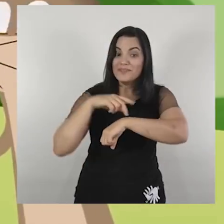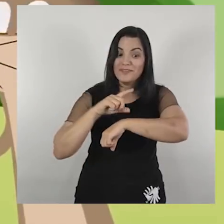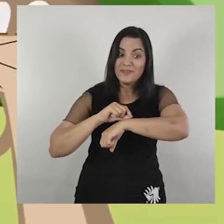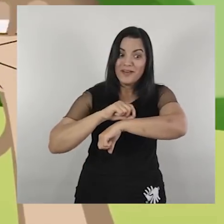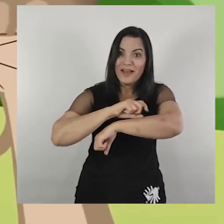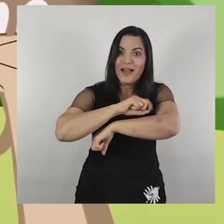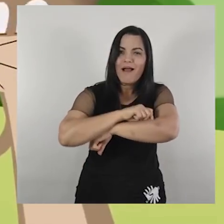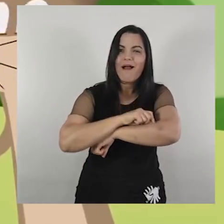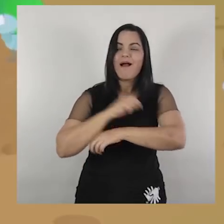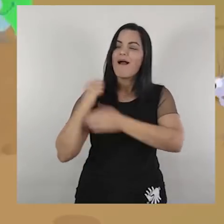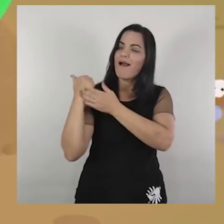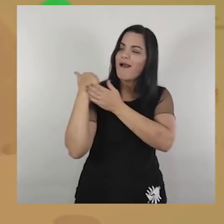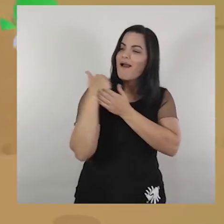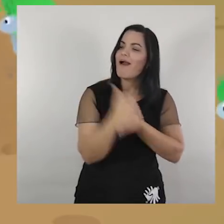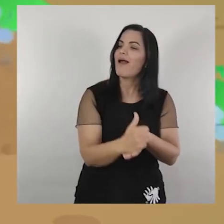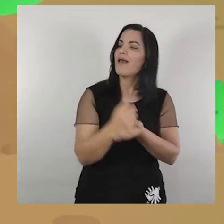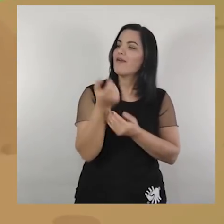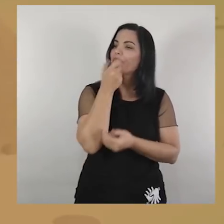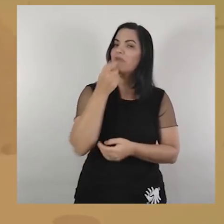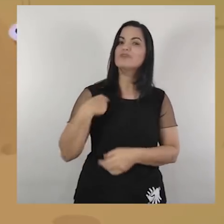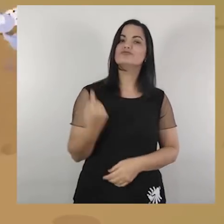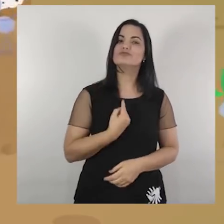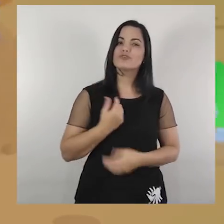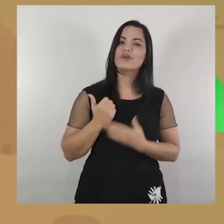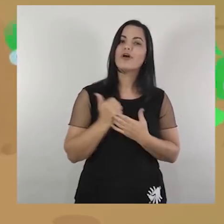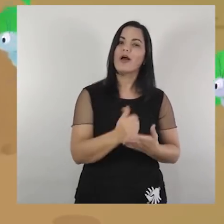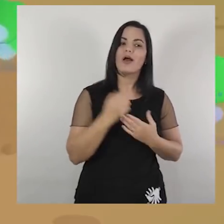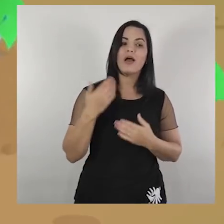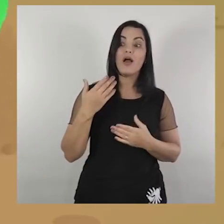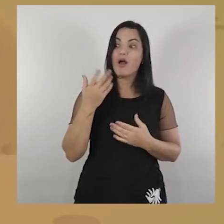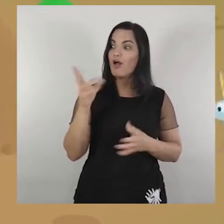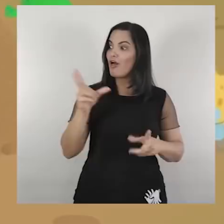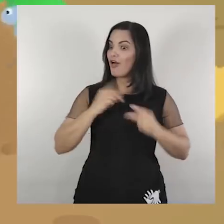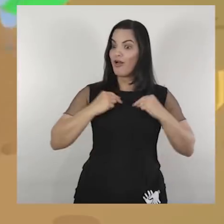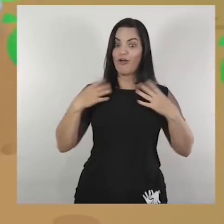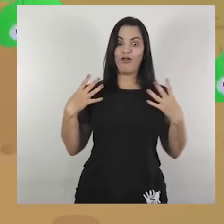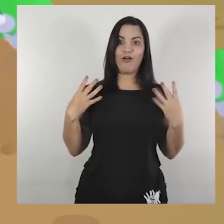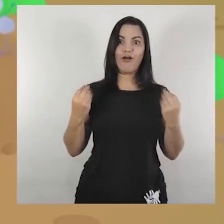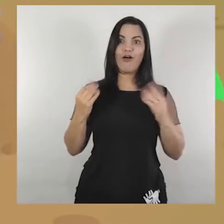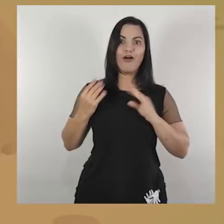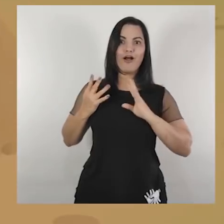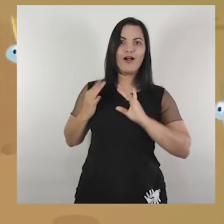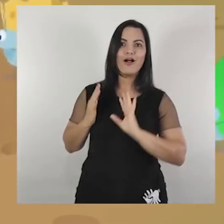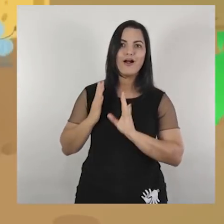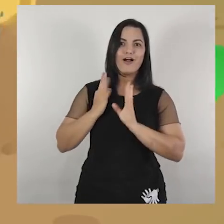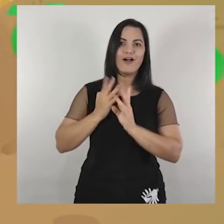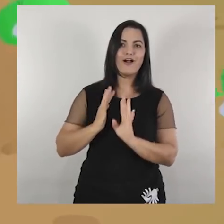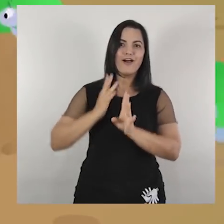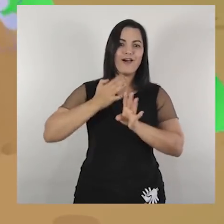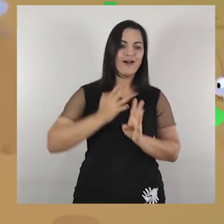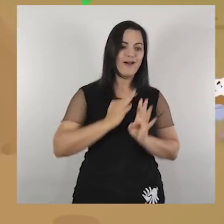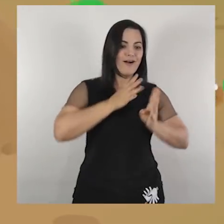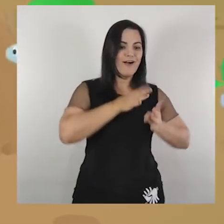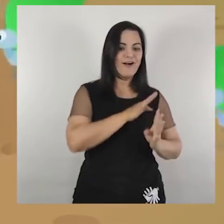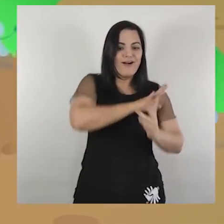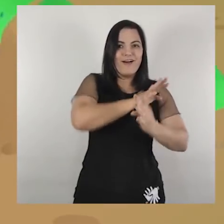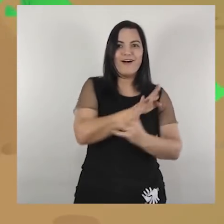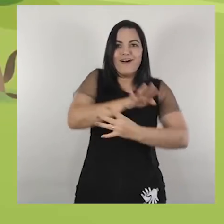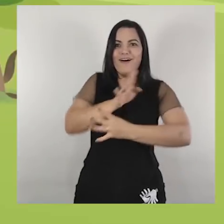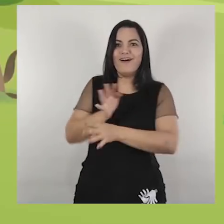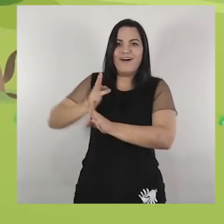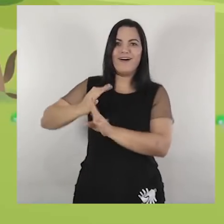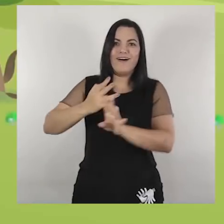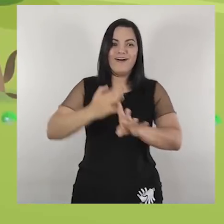nossas bolachas? Nossa, olha quantas formigas! Quantas